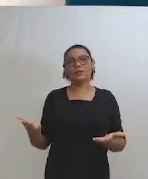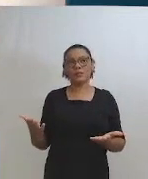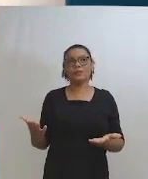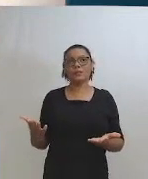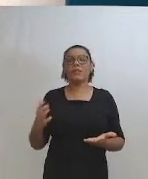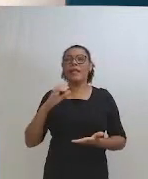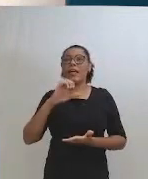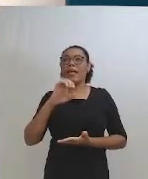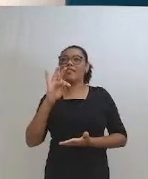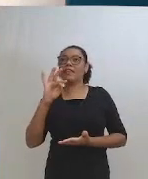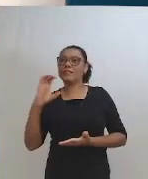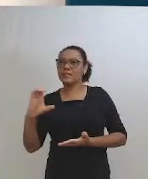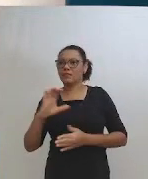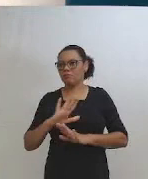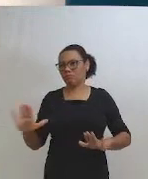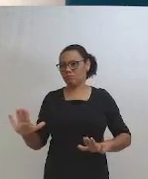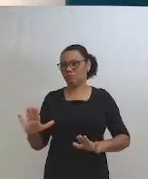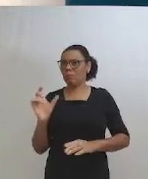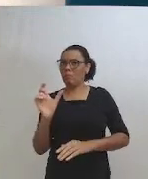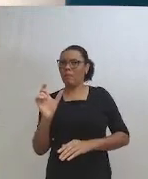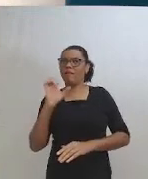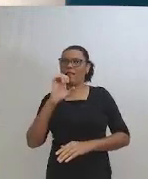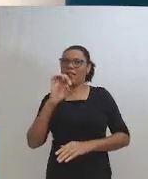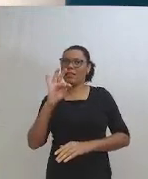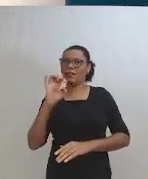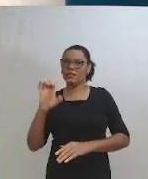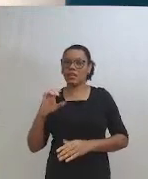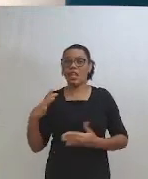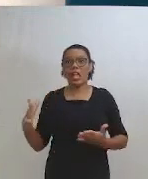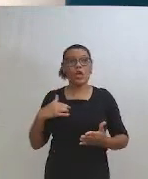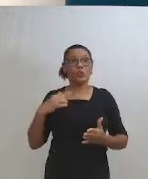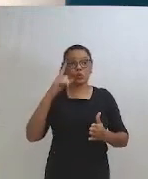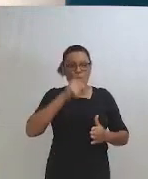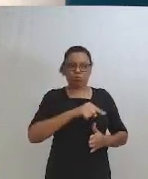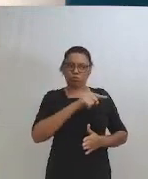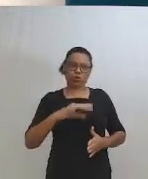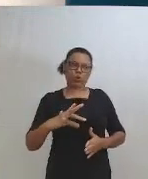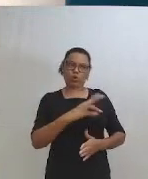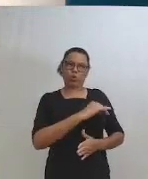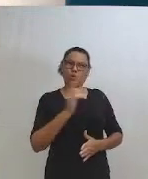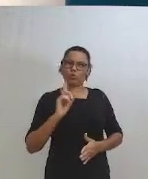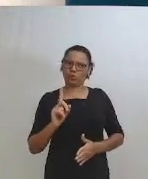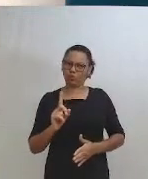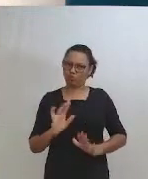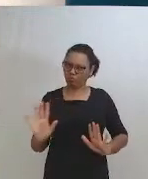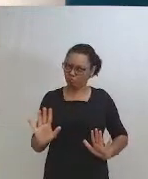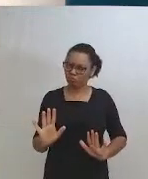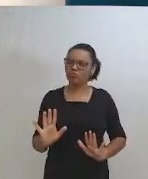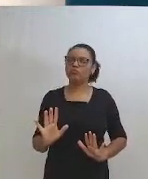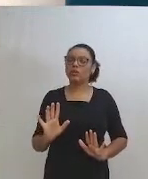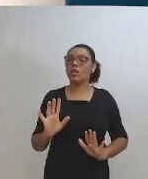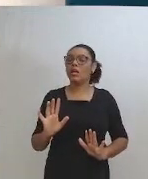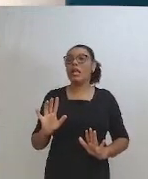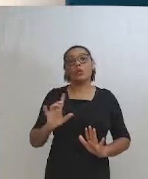né? primeiro, eu não estou invalidando tudo. Eu não estou invalidando tudo. Eu não estou anulando a